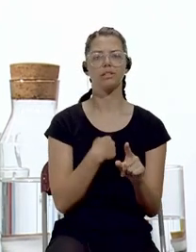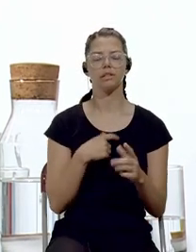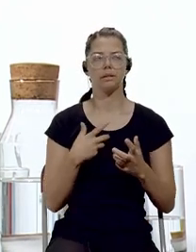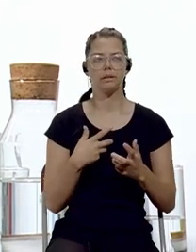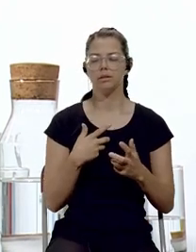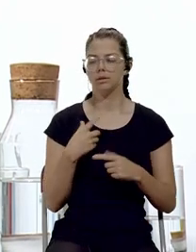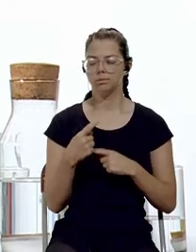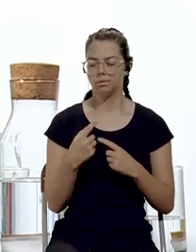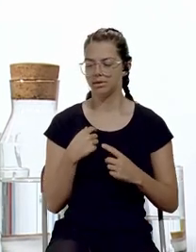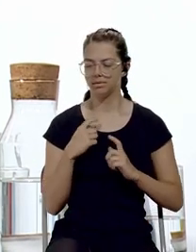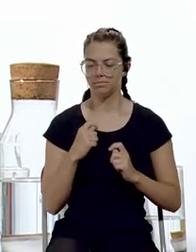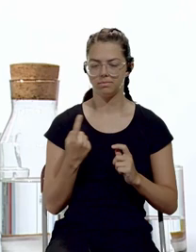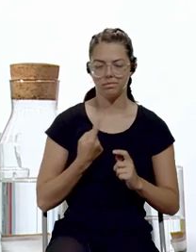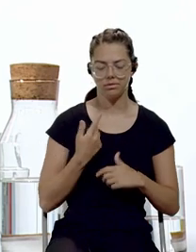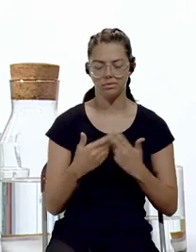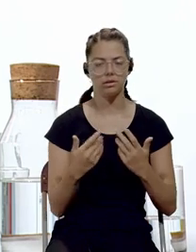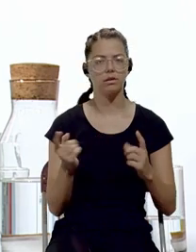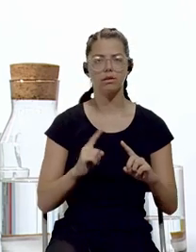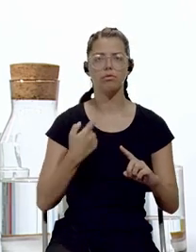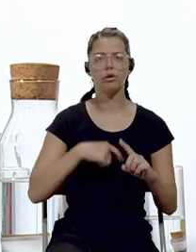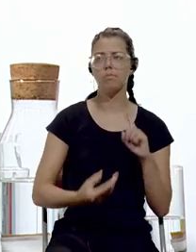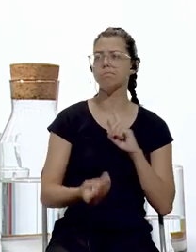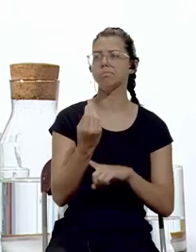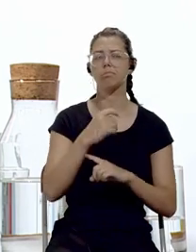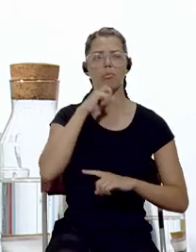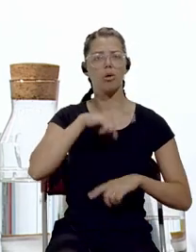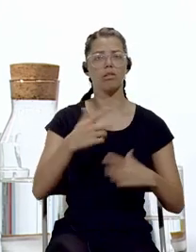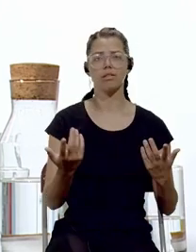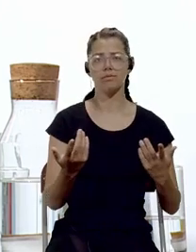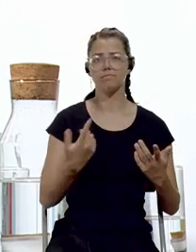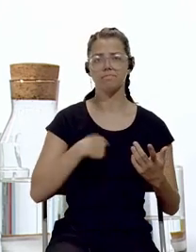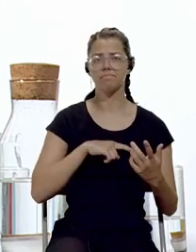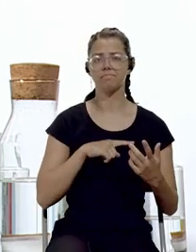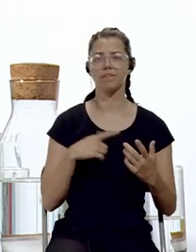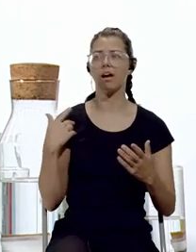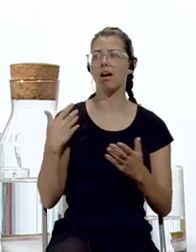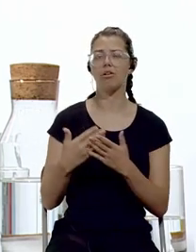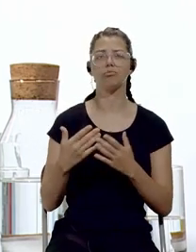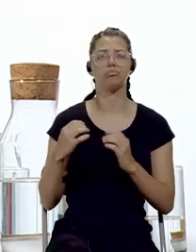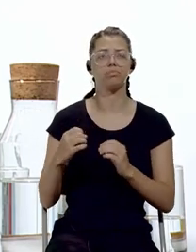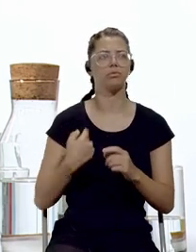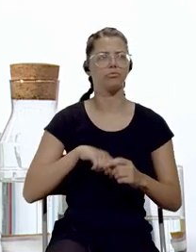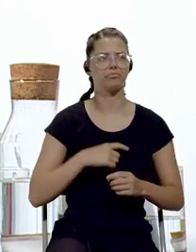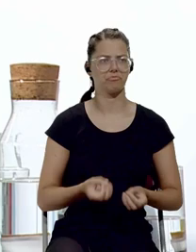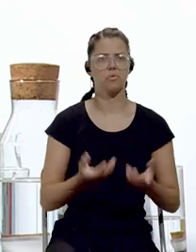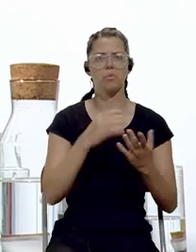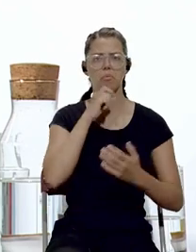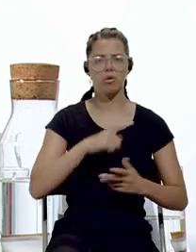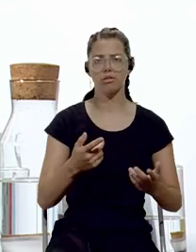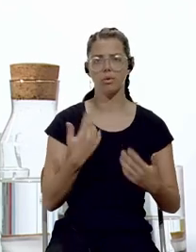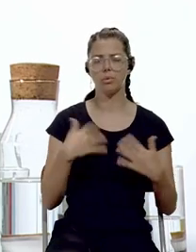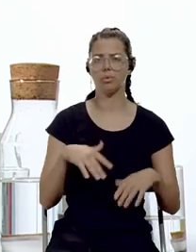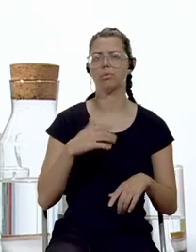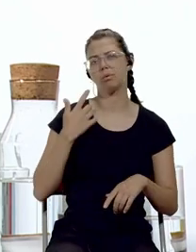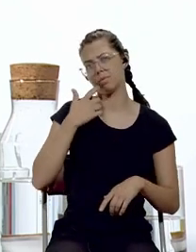temos uma liberdade para inovar, para fazer coisas que nunca foram feitas, que é verdadeiramente entusiasmante, e acho que é um grande